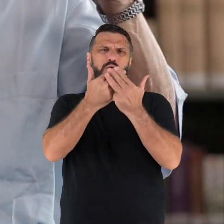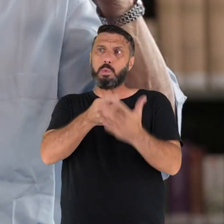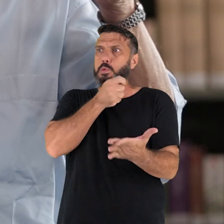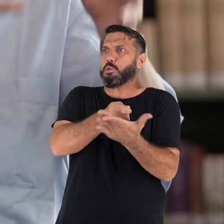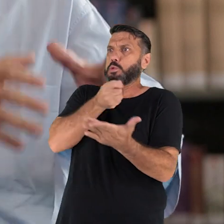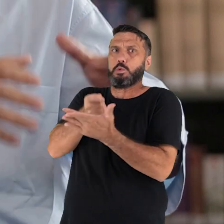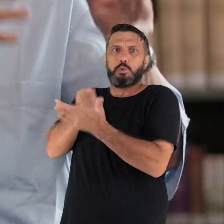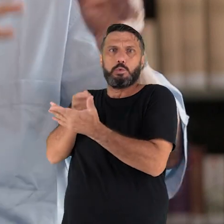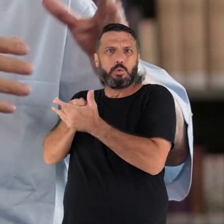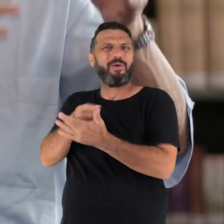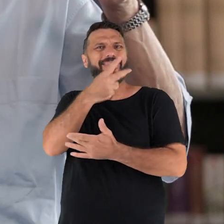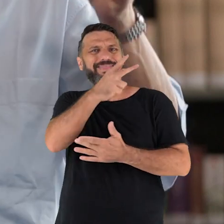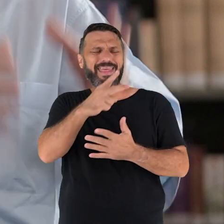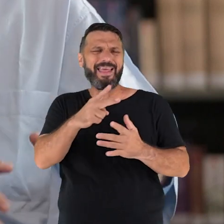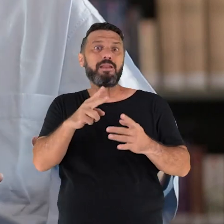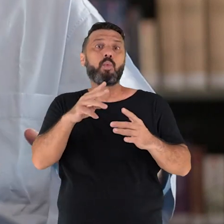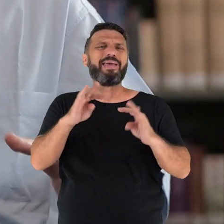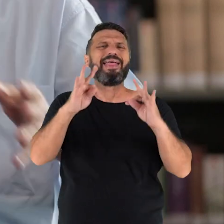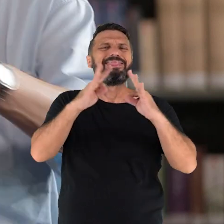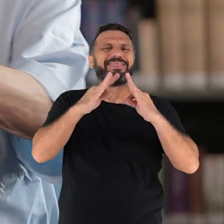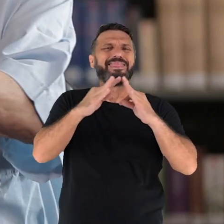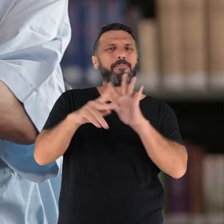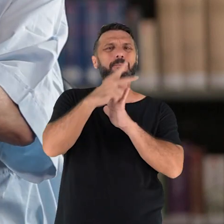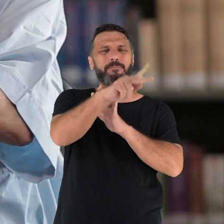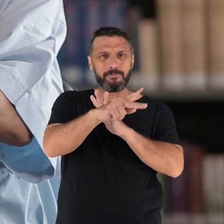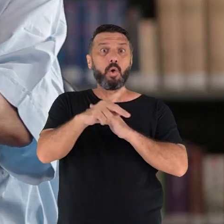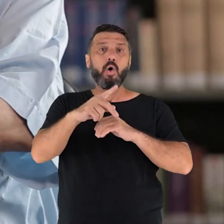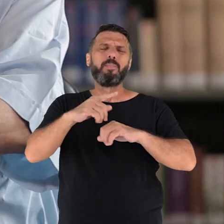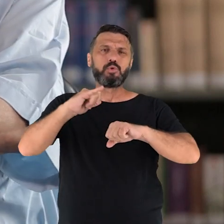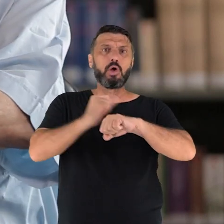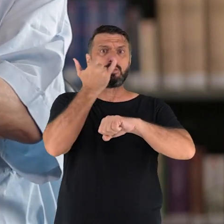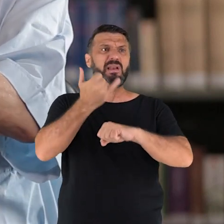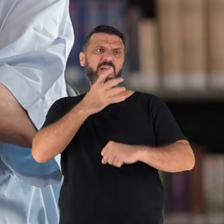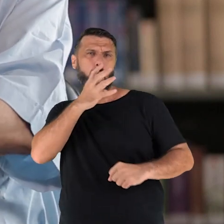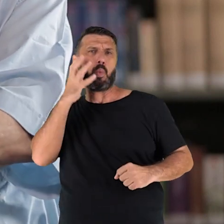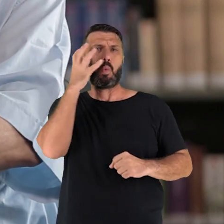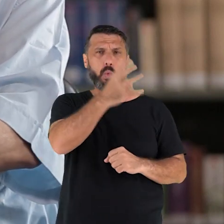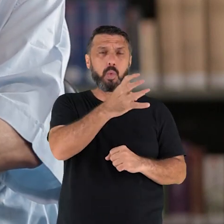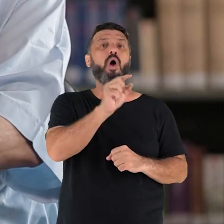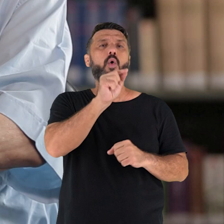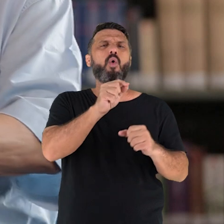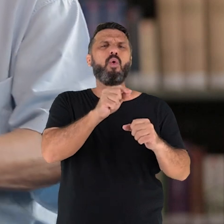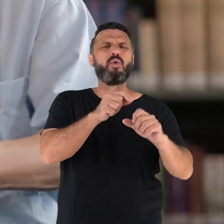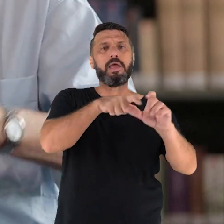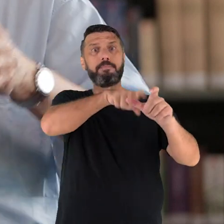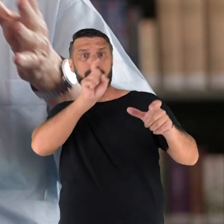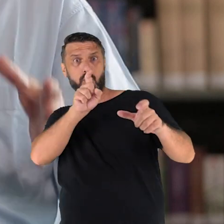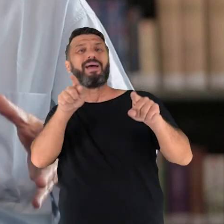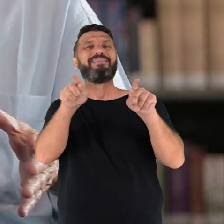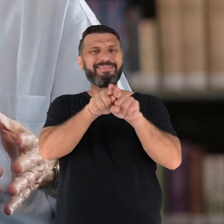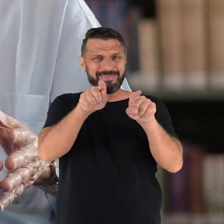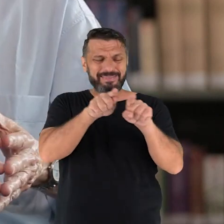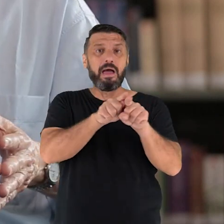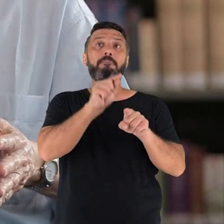judaísmo esclerosado do Templo de Jerusalém. Por isso ele foi acusado de herege e de blasfemo. E